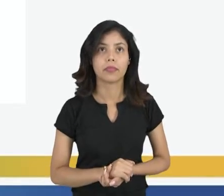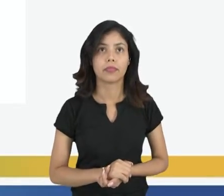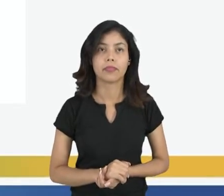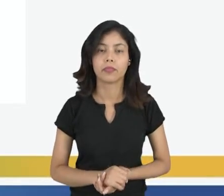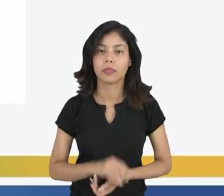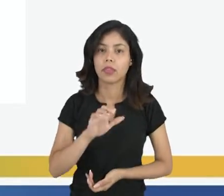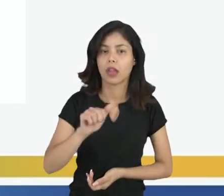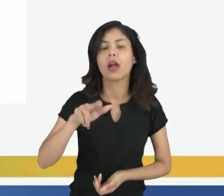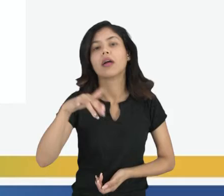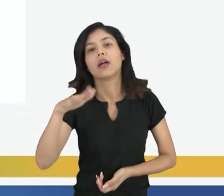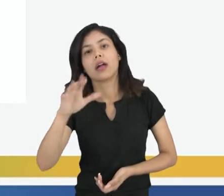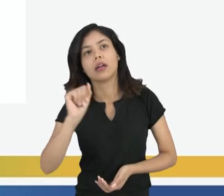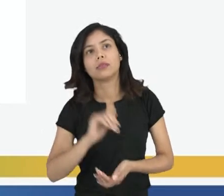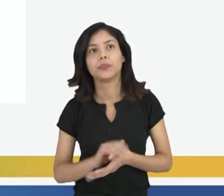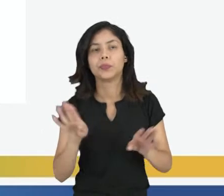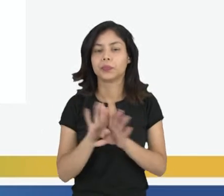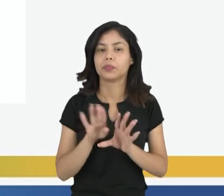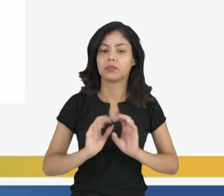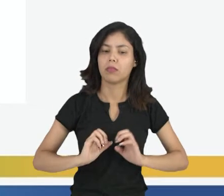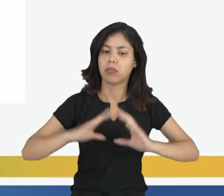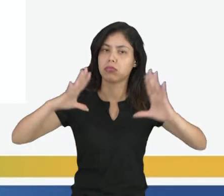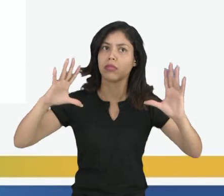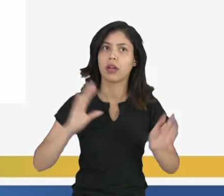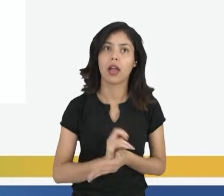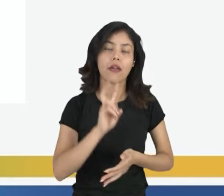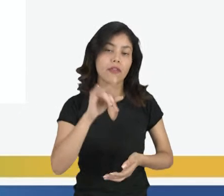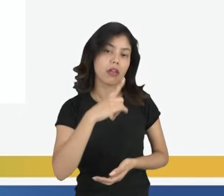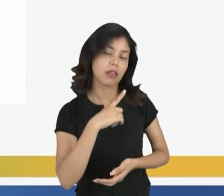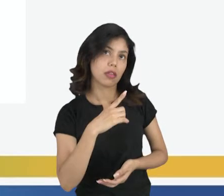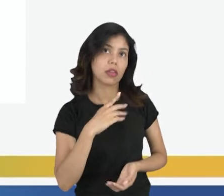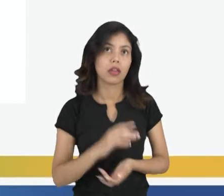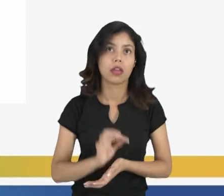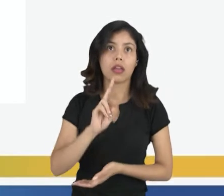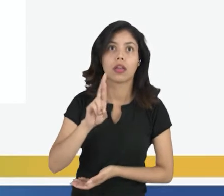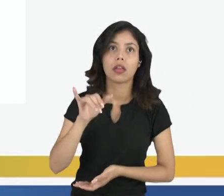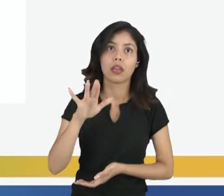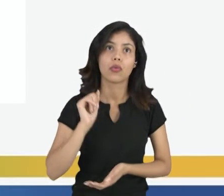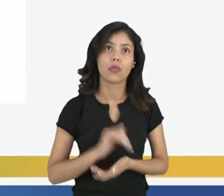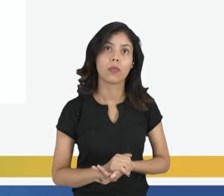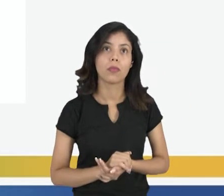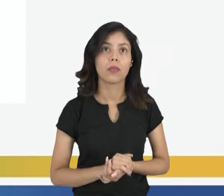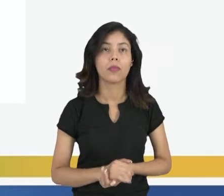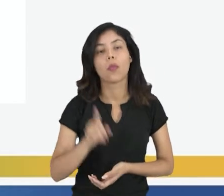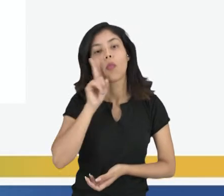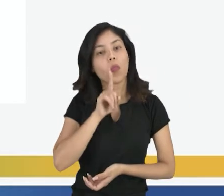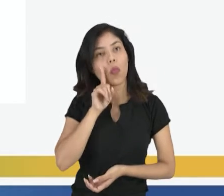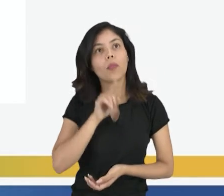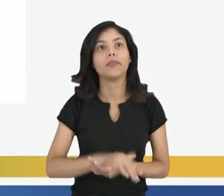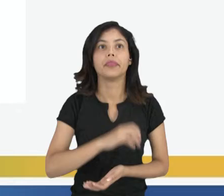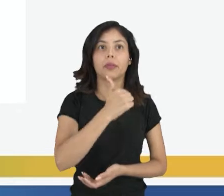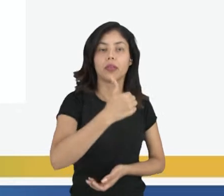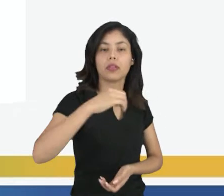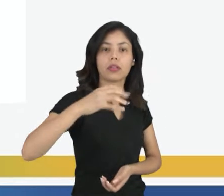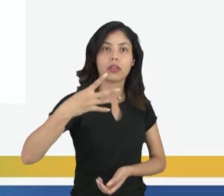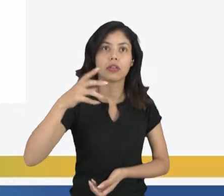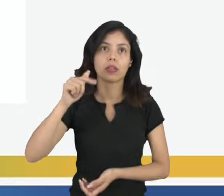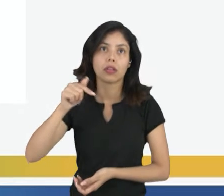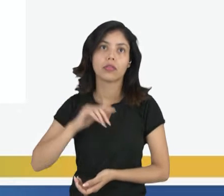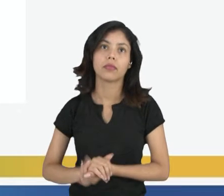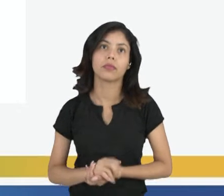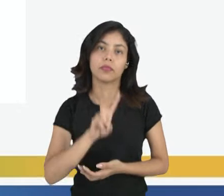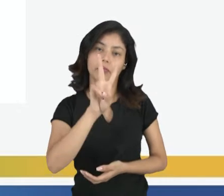dessa ameaça nuclear. A gente tem a doutrina Truman, né, nos Estados Unidos, de 1947,